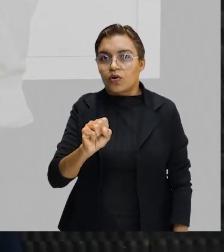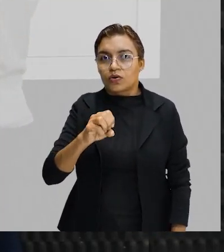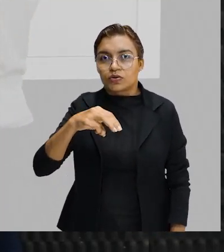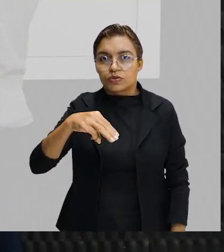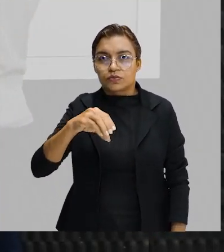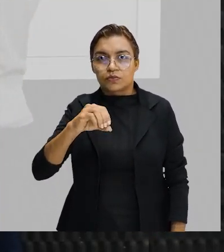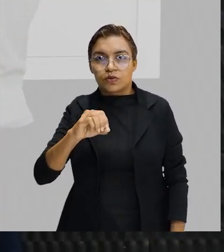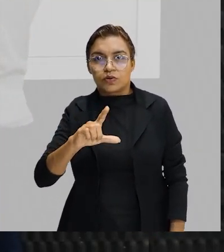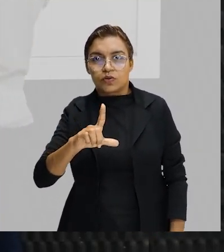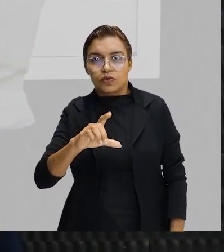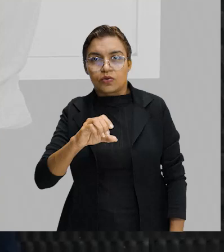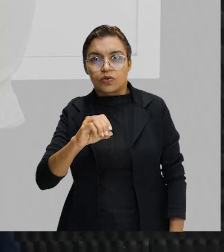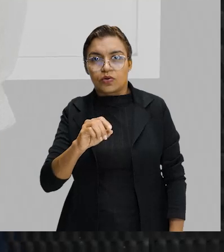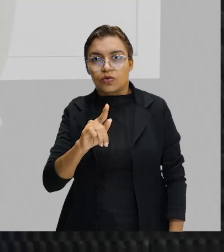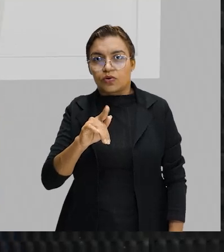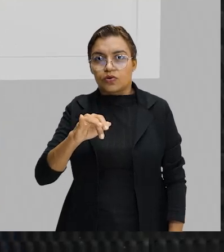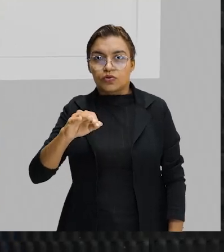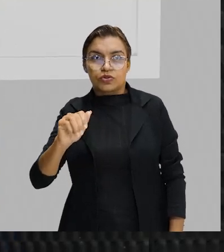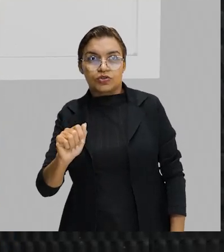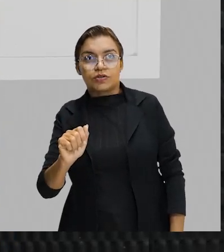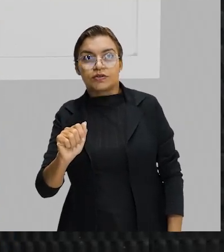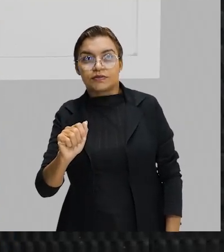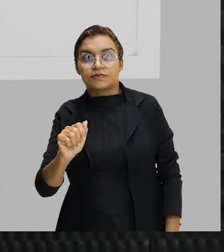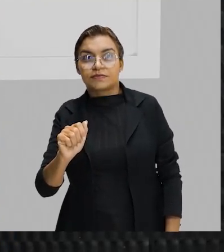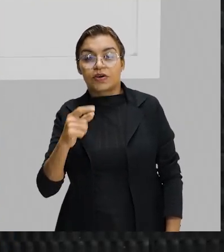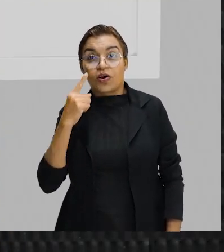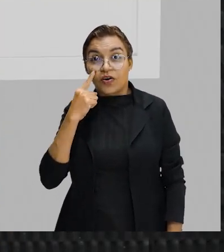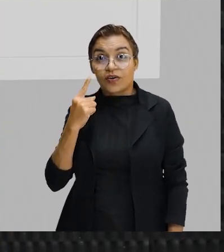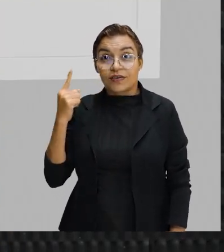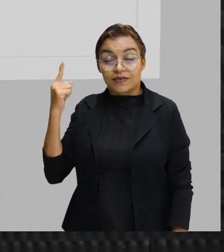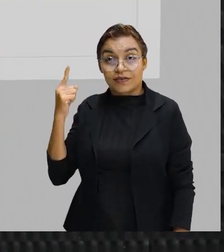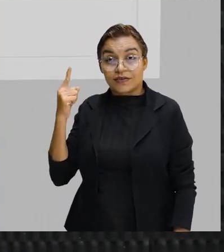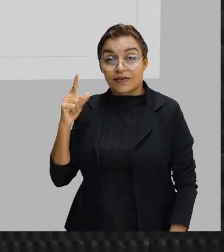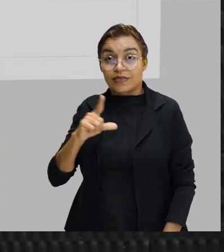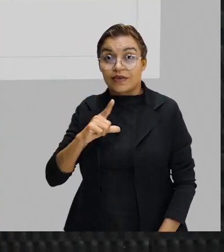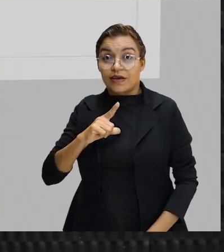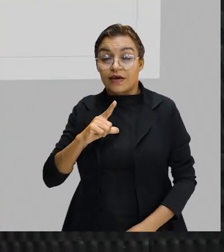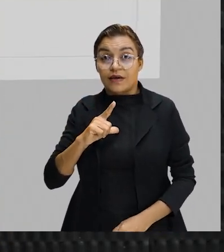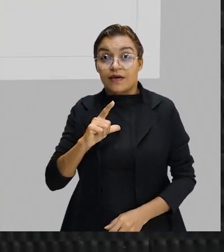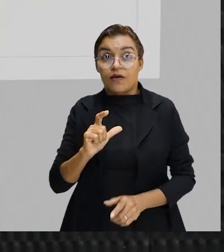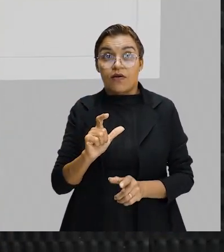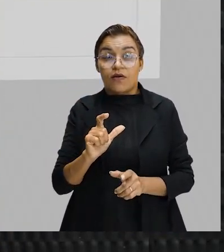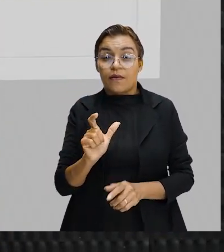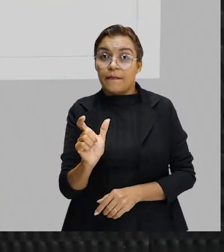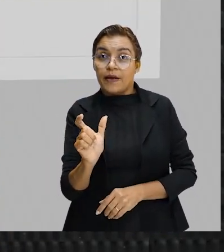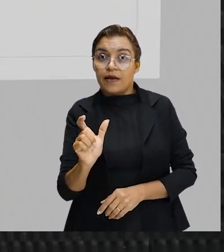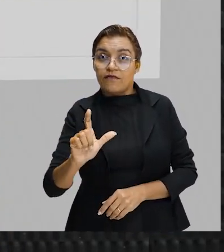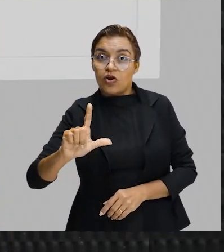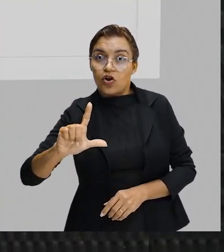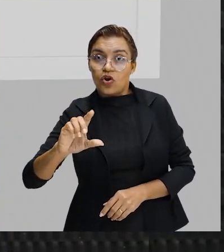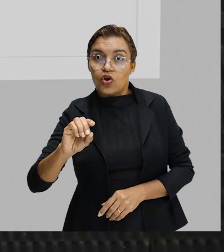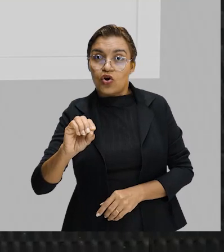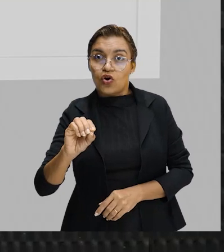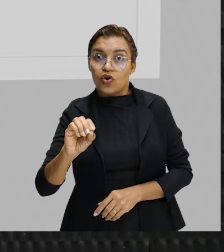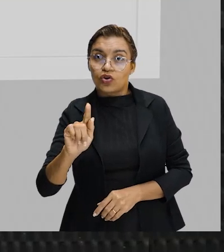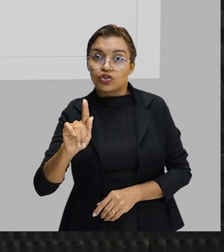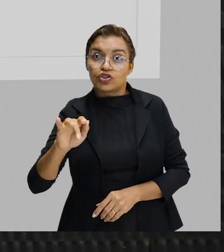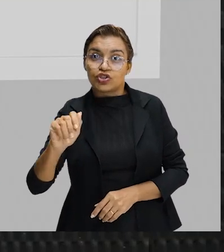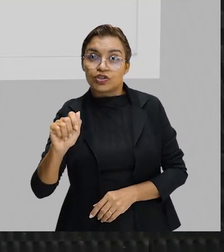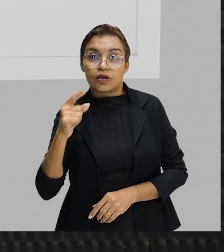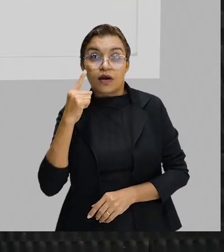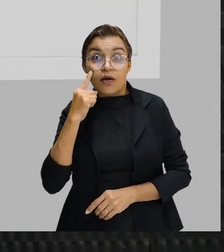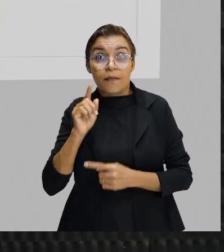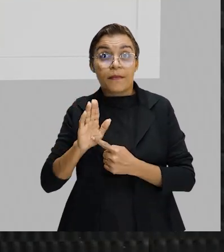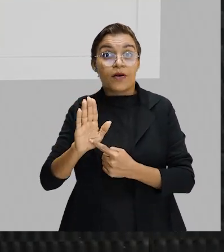ó. Olha o logos aqui que o professor marcou. Este logos aqui, ó, já está sendo trazido bem